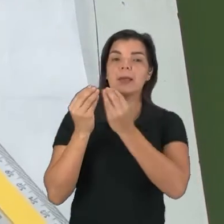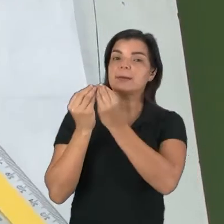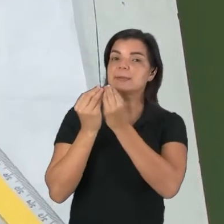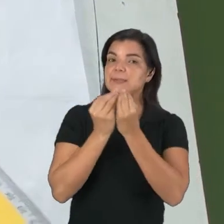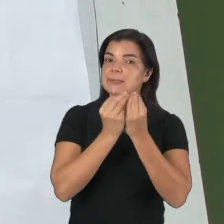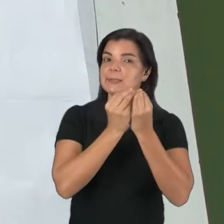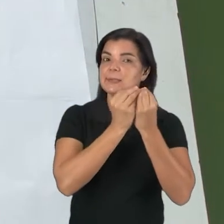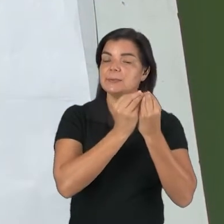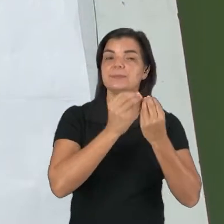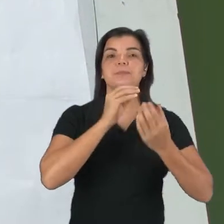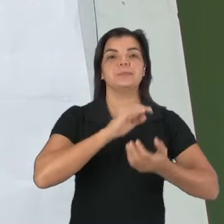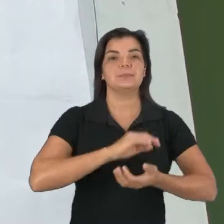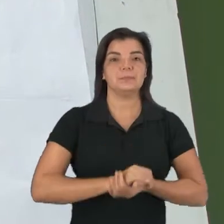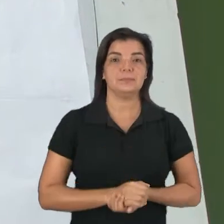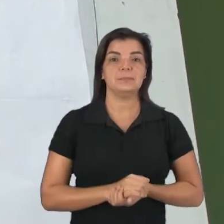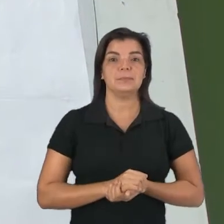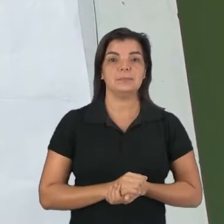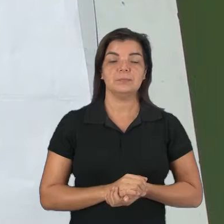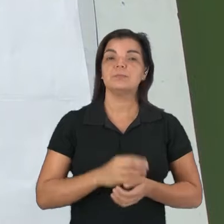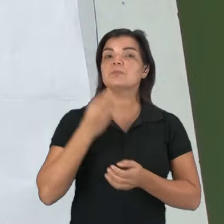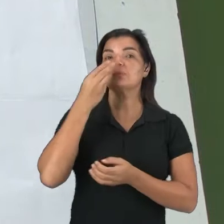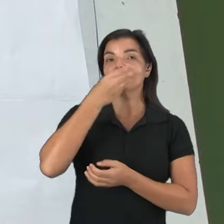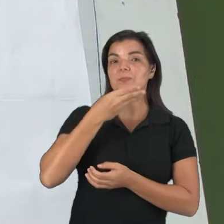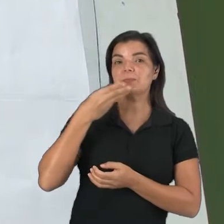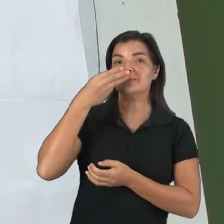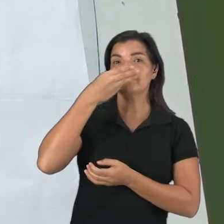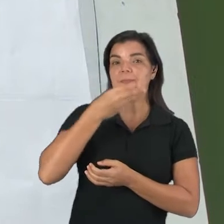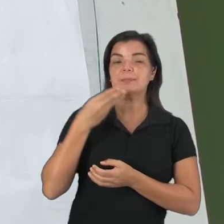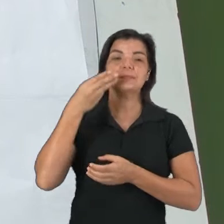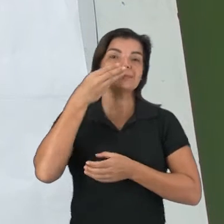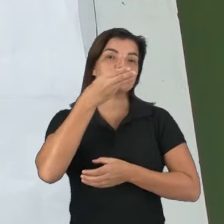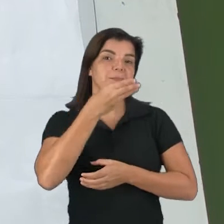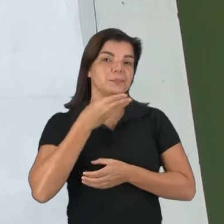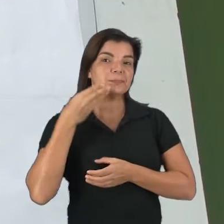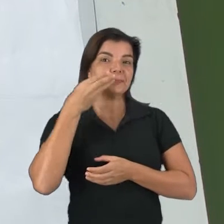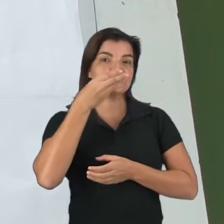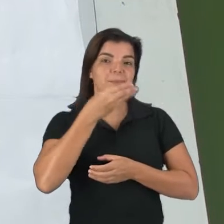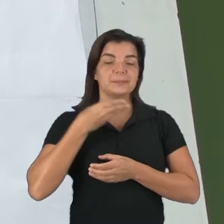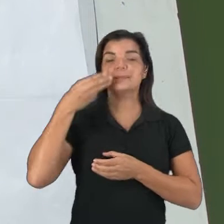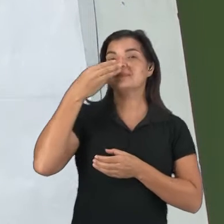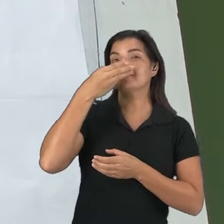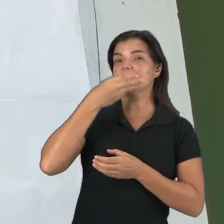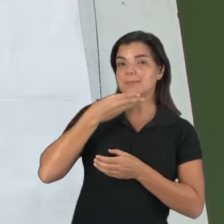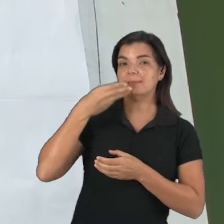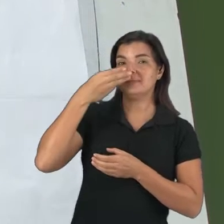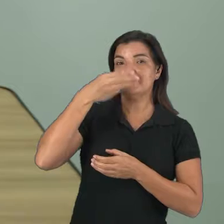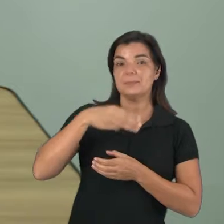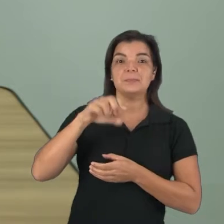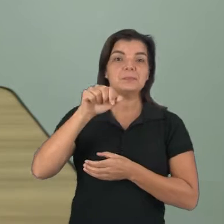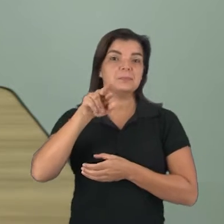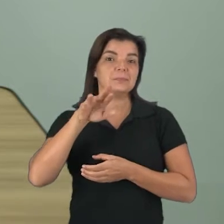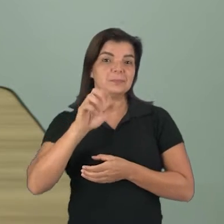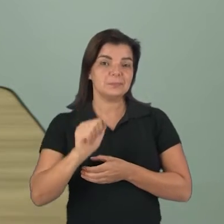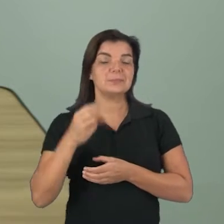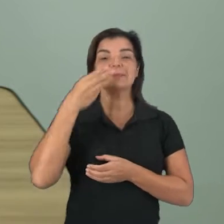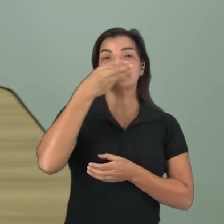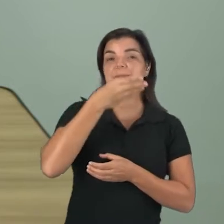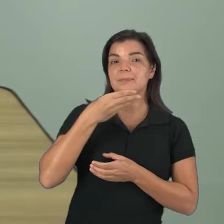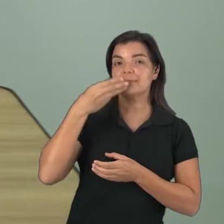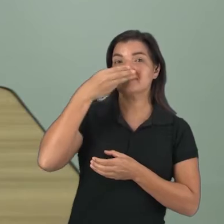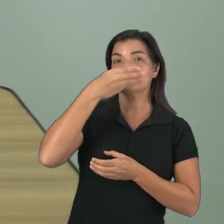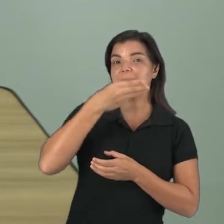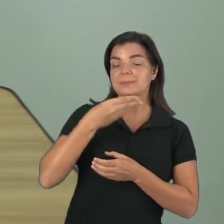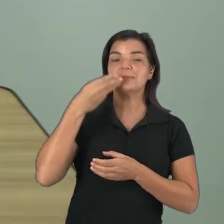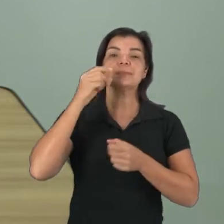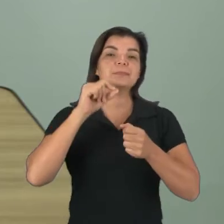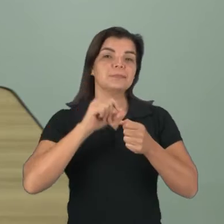faz melancia faz doce Sinhá faz doce Sinhá faz doce Sinhá Maria faz